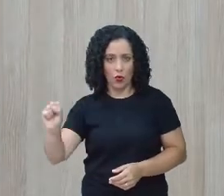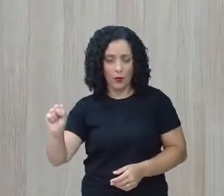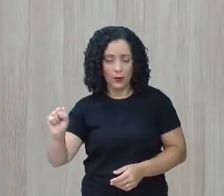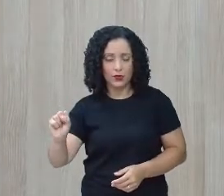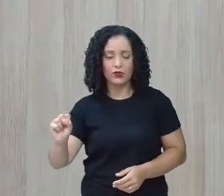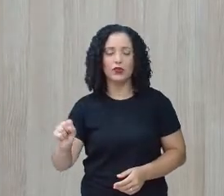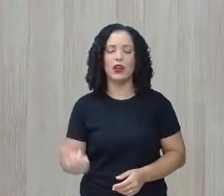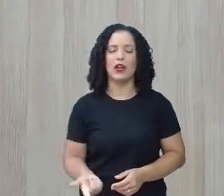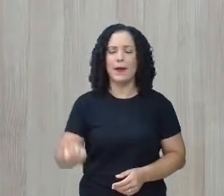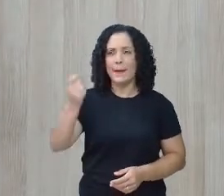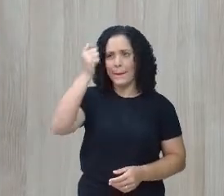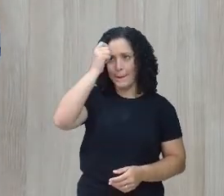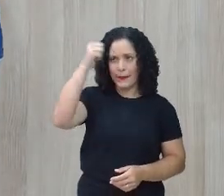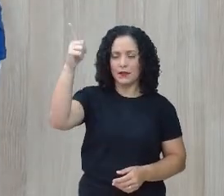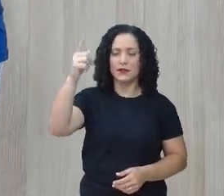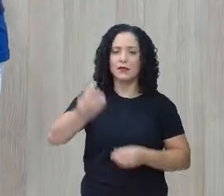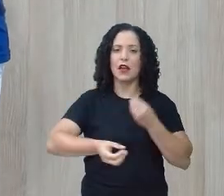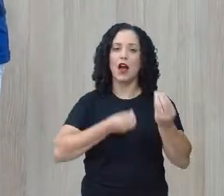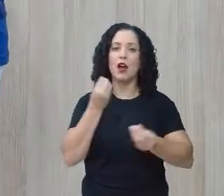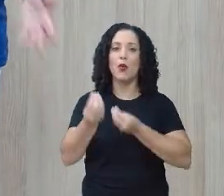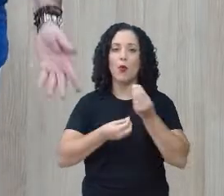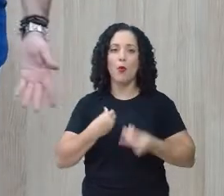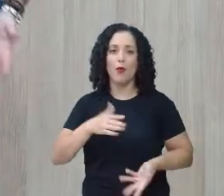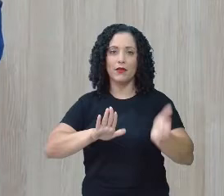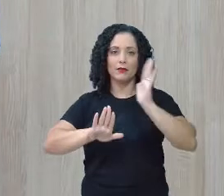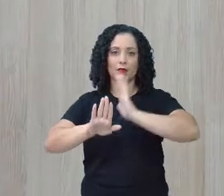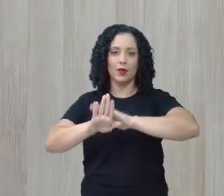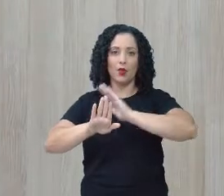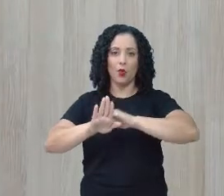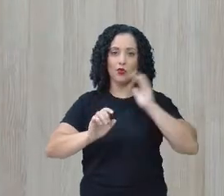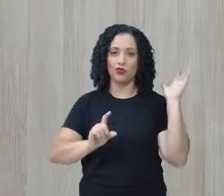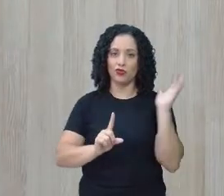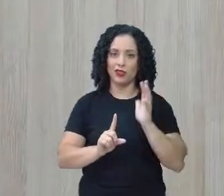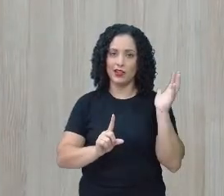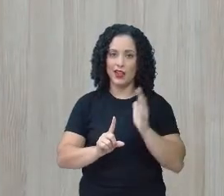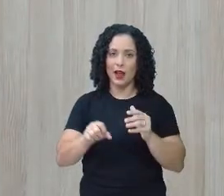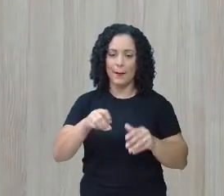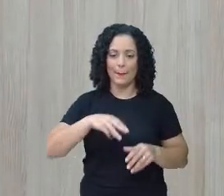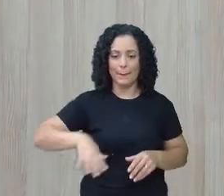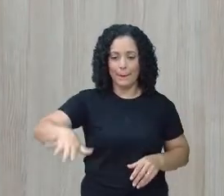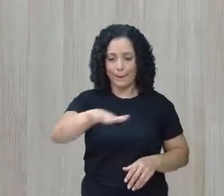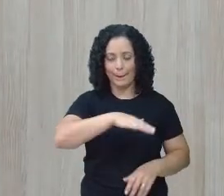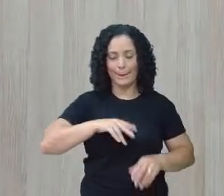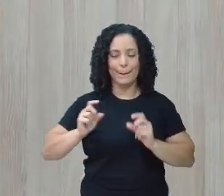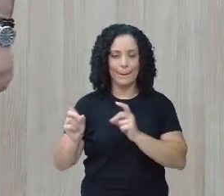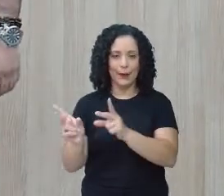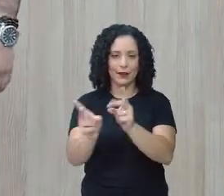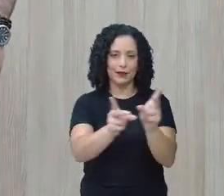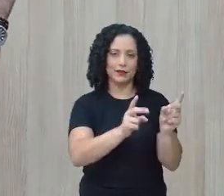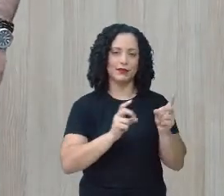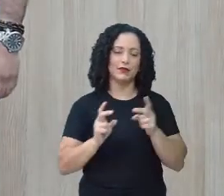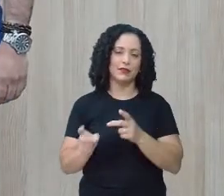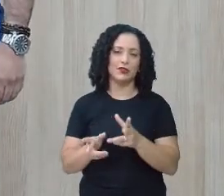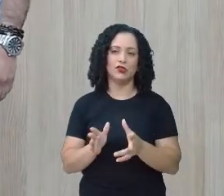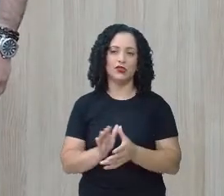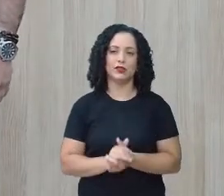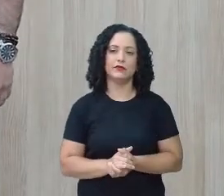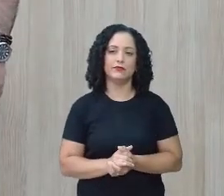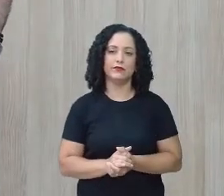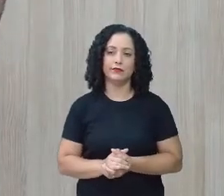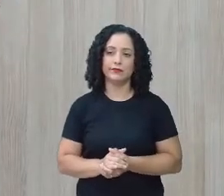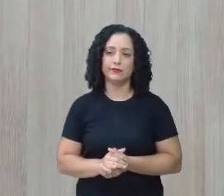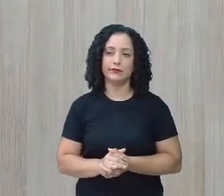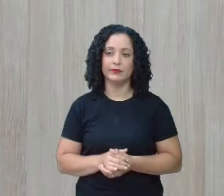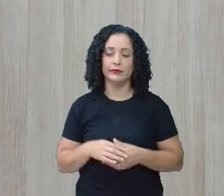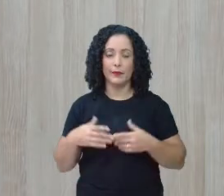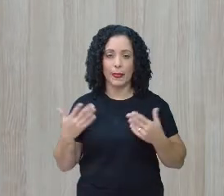prática, né, essa ideologia aí mercantilista, ok? E nesse sentido, a burguesia, né, mercantil portuguesa ela se